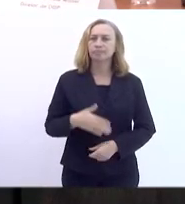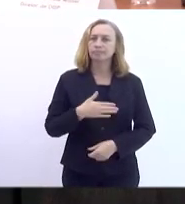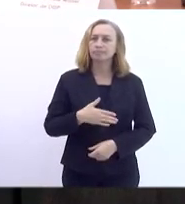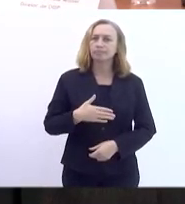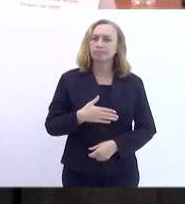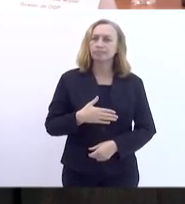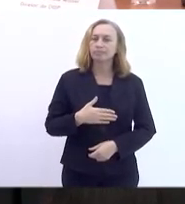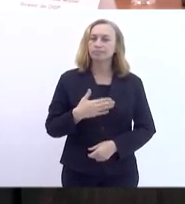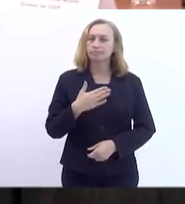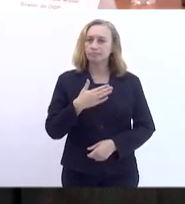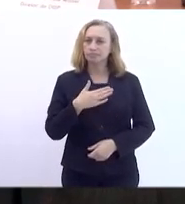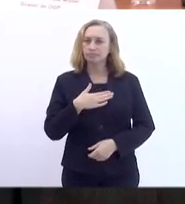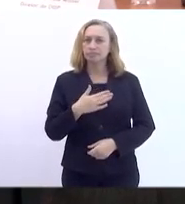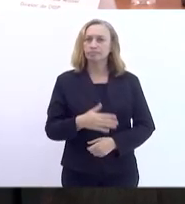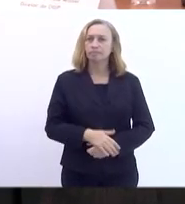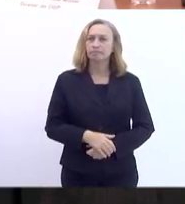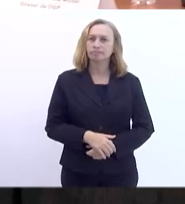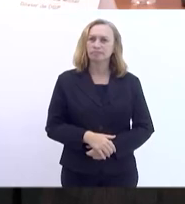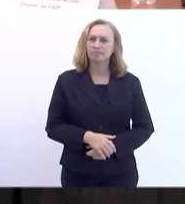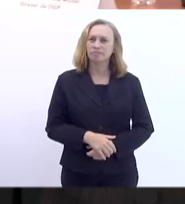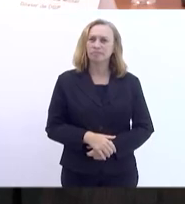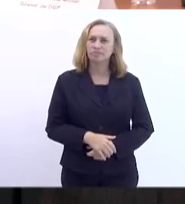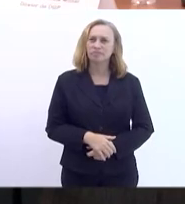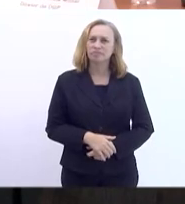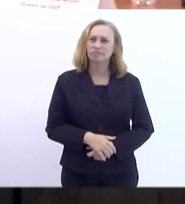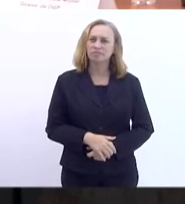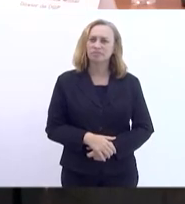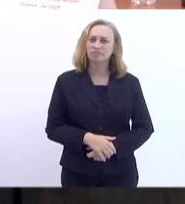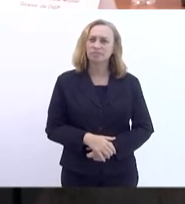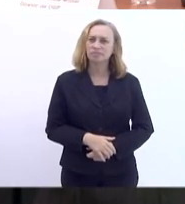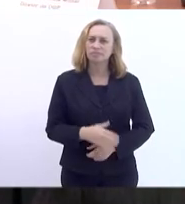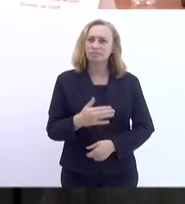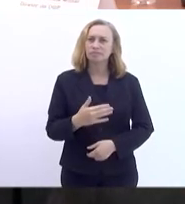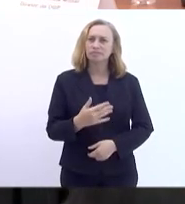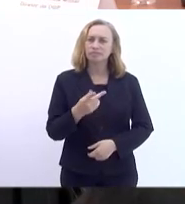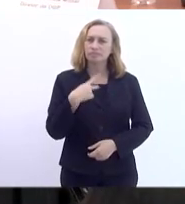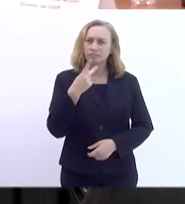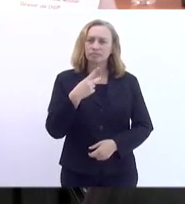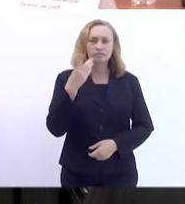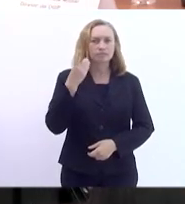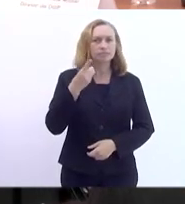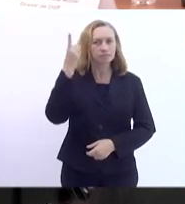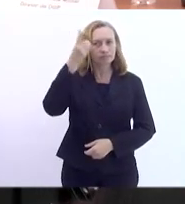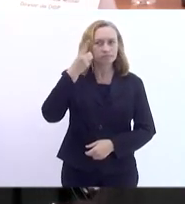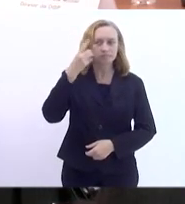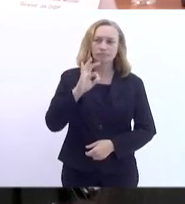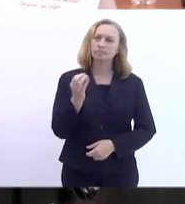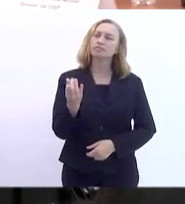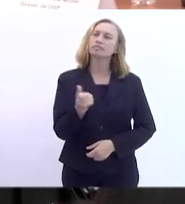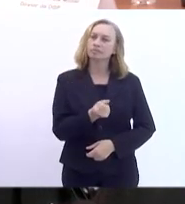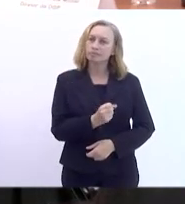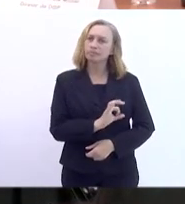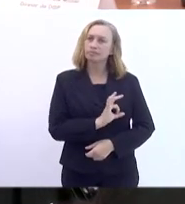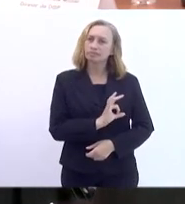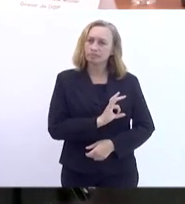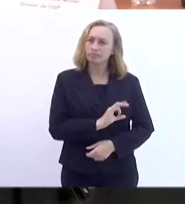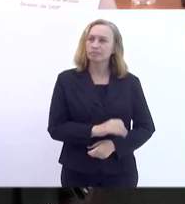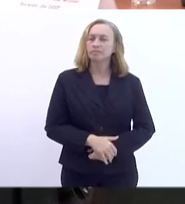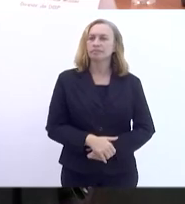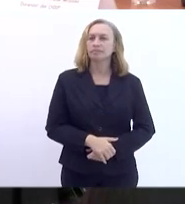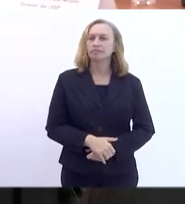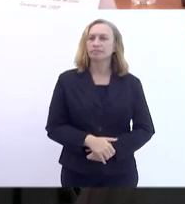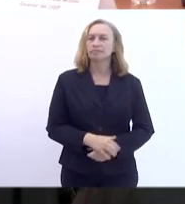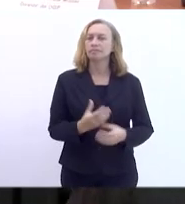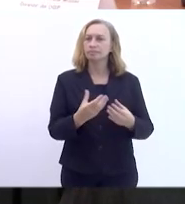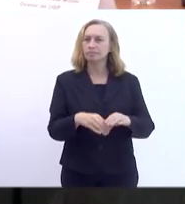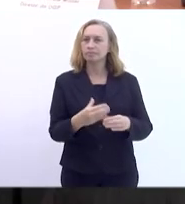prazer é meu é agradecer as palavras da deputada Martha Rocha dizer que afortunadamente o desafortunadamente